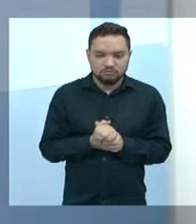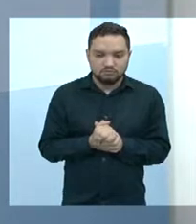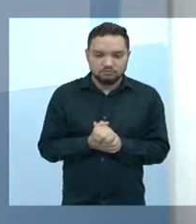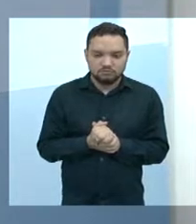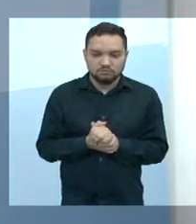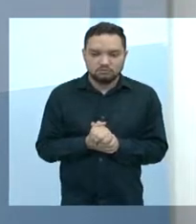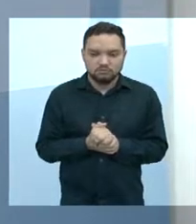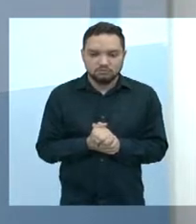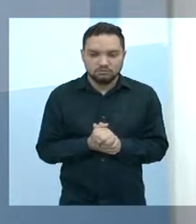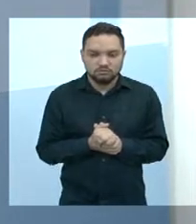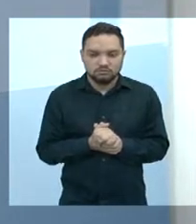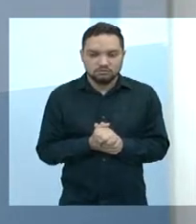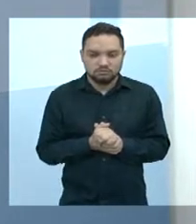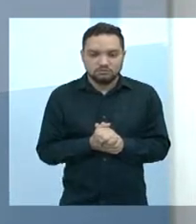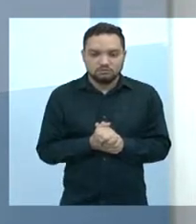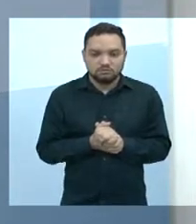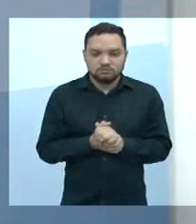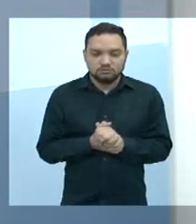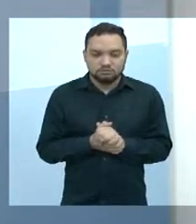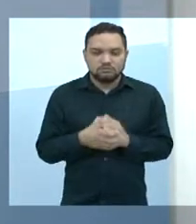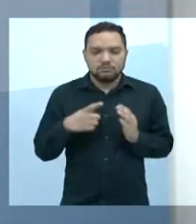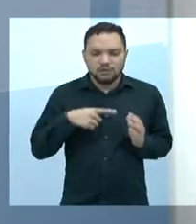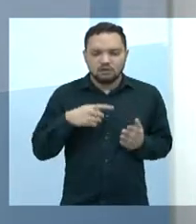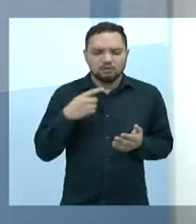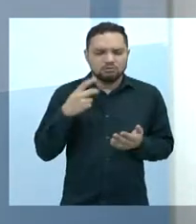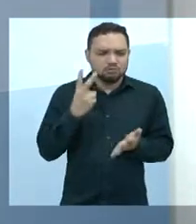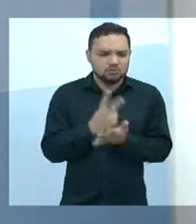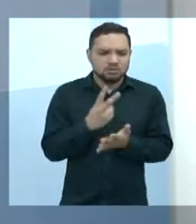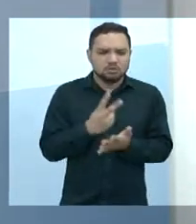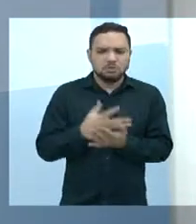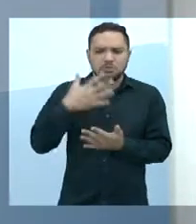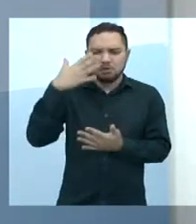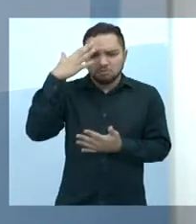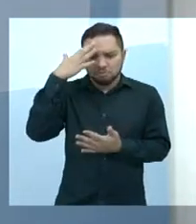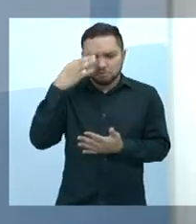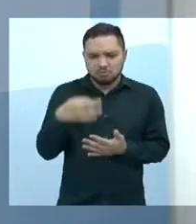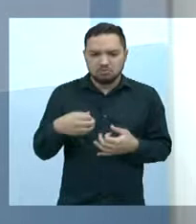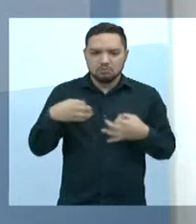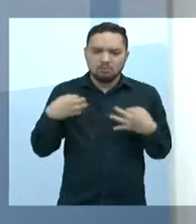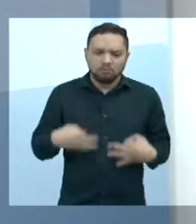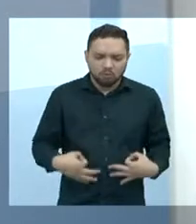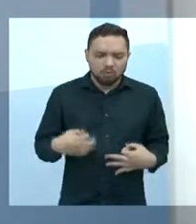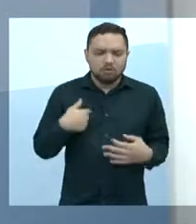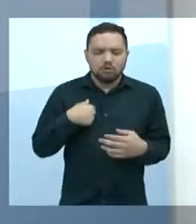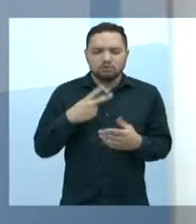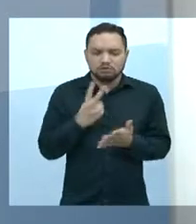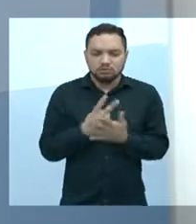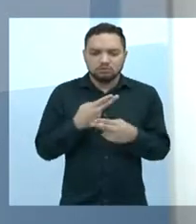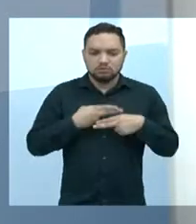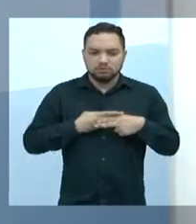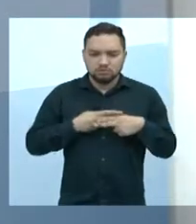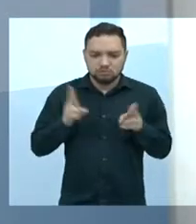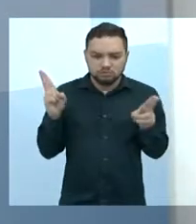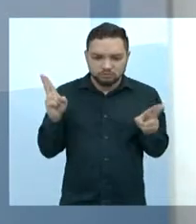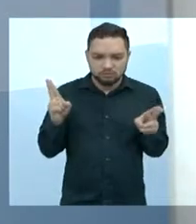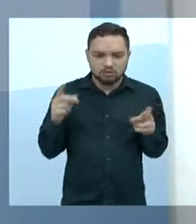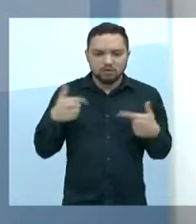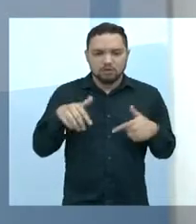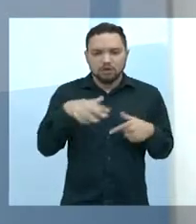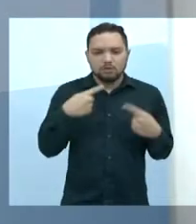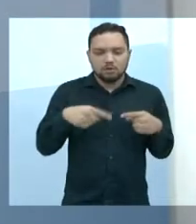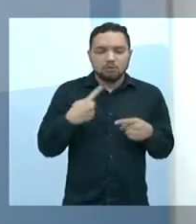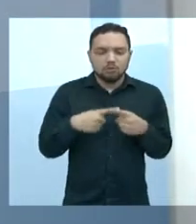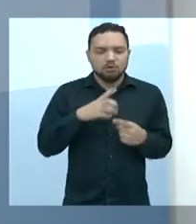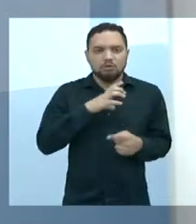assim, muito pé no chão, como você falou, sou muito discreto, faço política porque eu gosto,